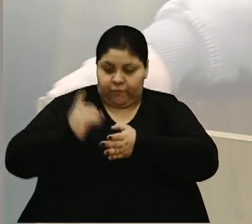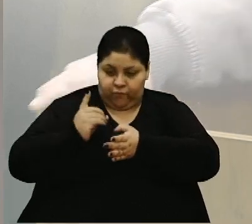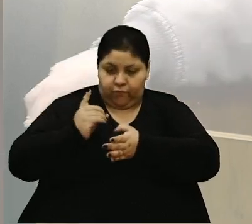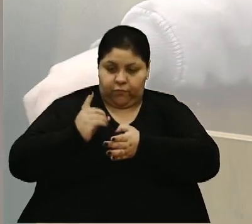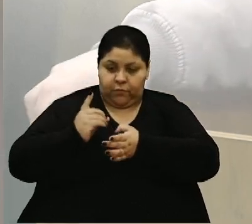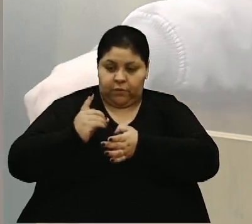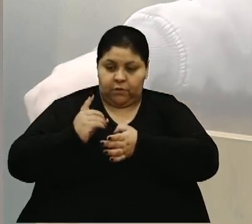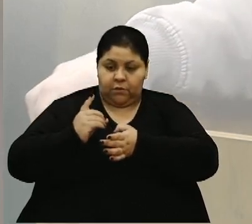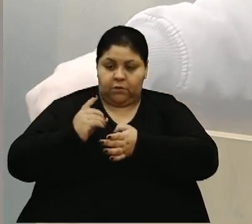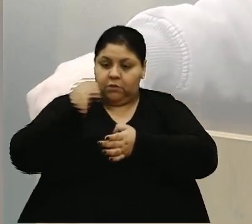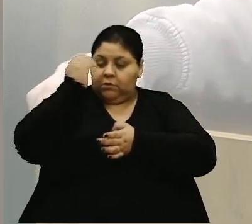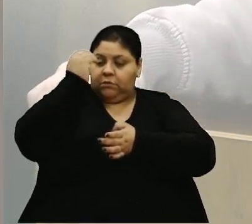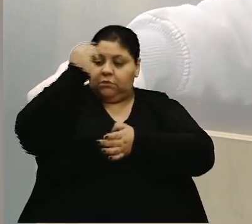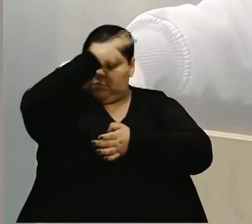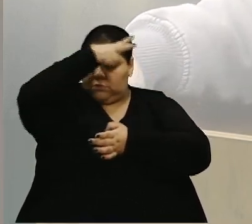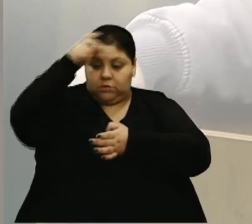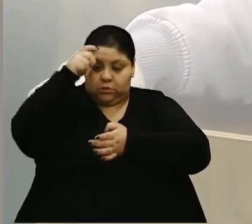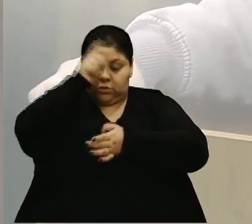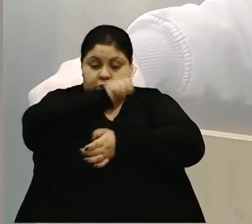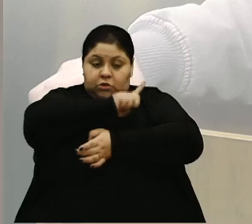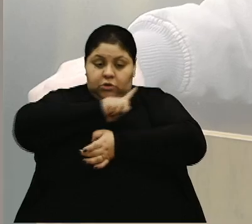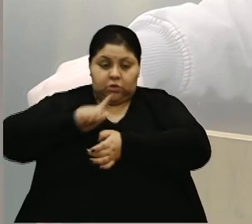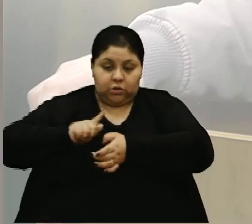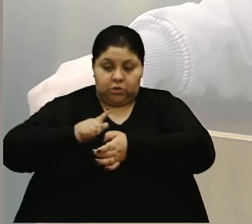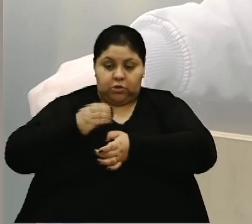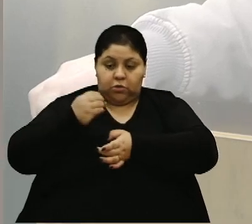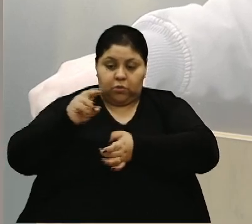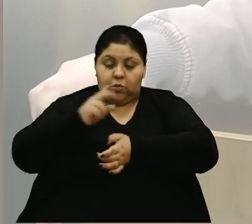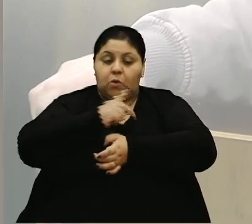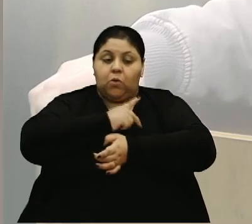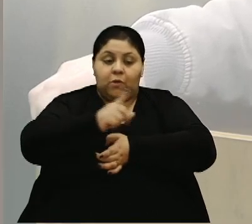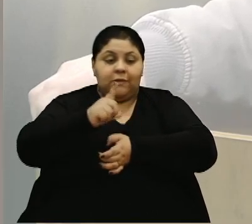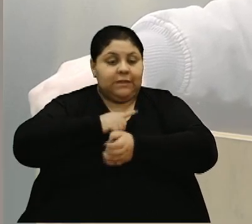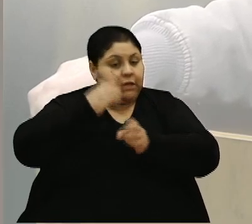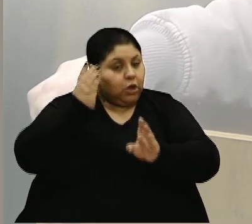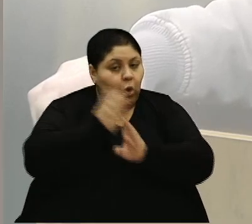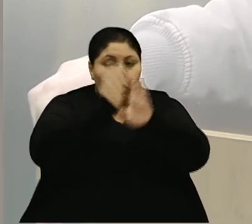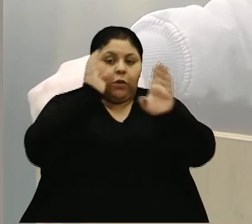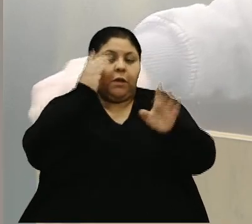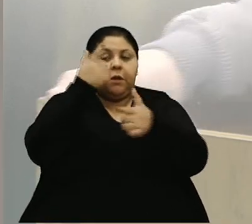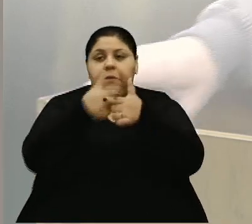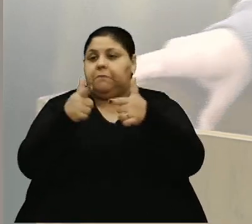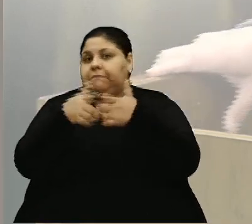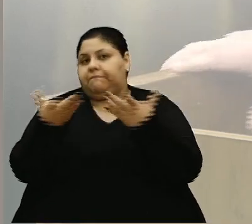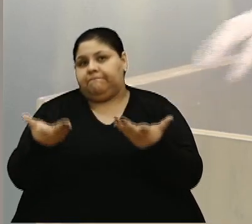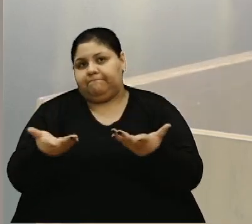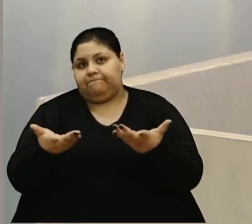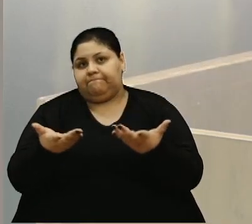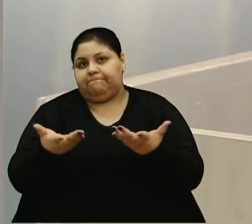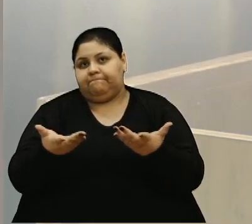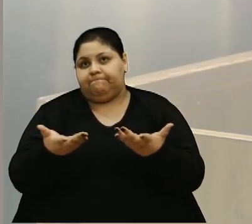somos prefeito, o governador ou o presidente tem que achar soluções. Caso contrário, nós